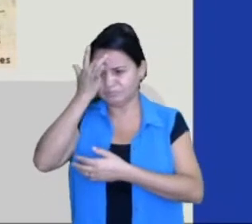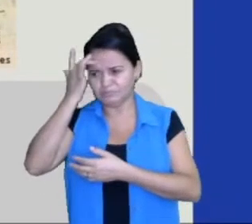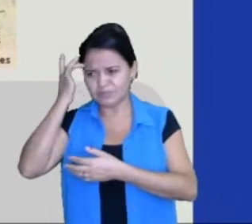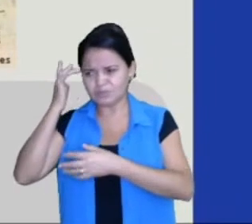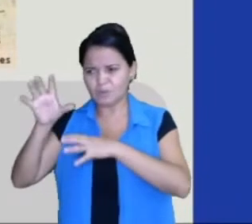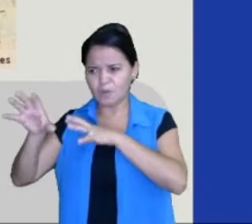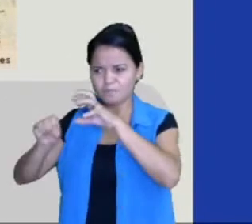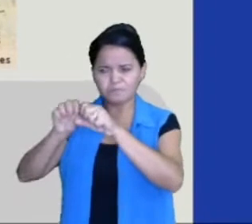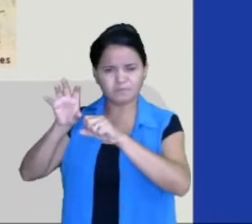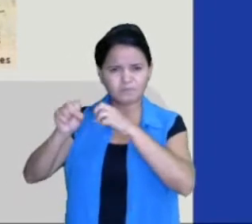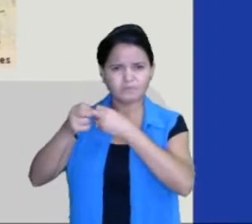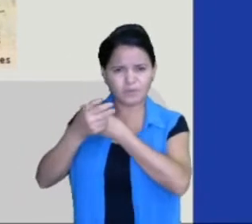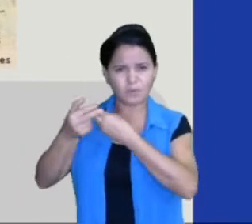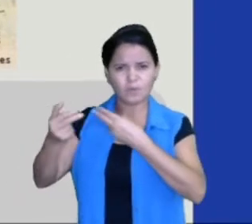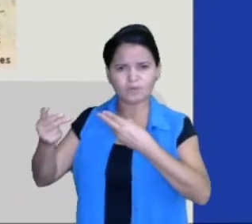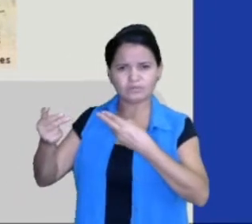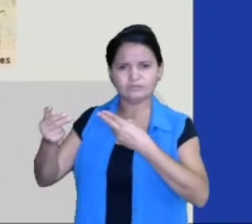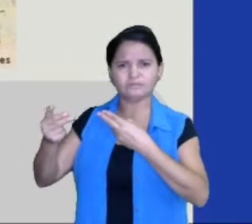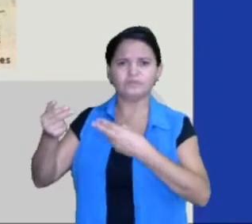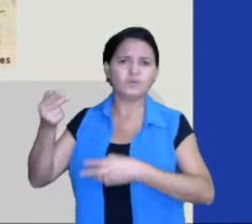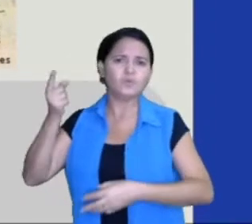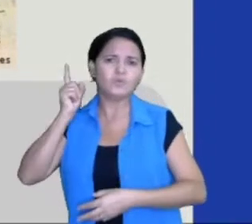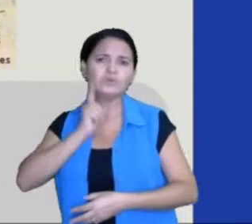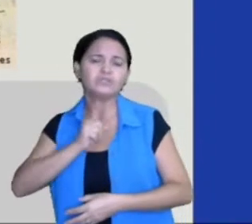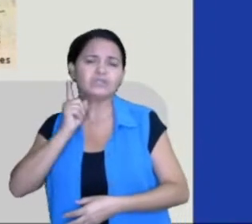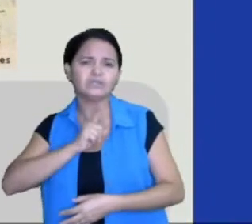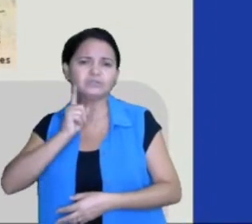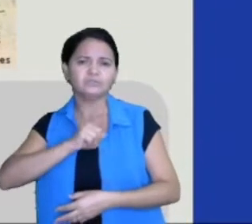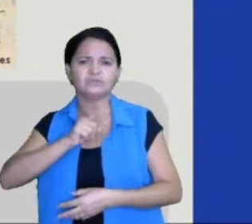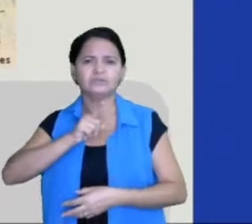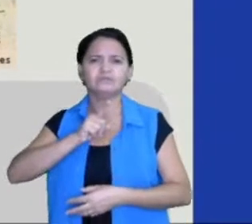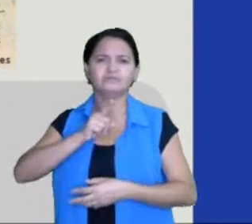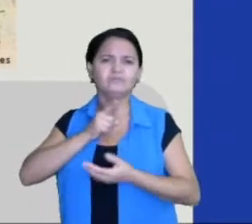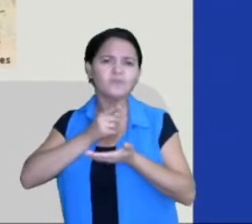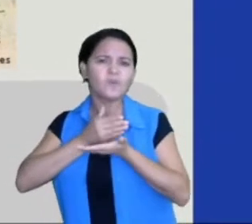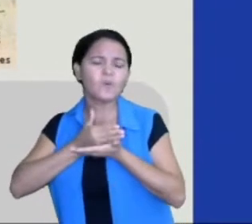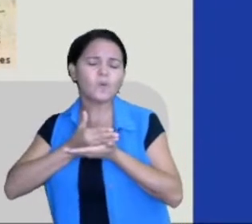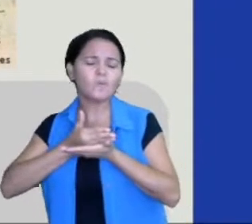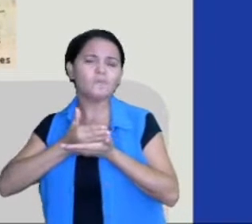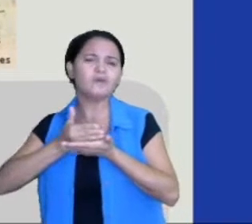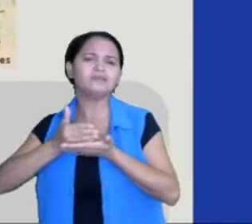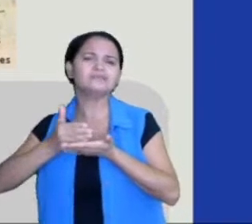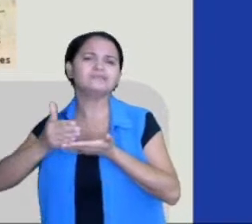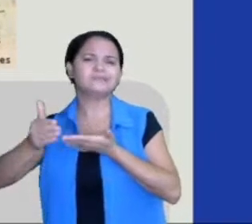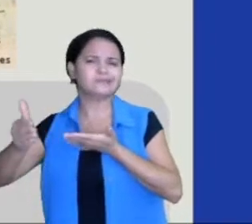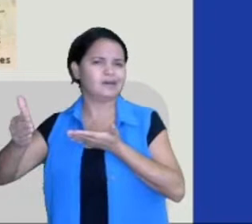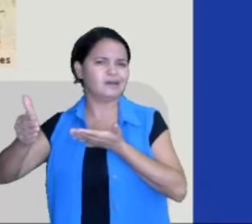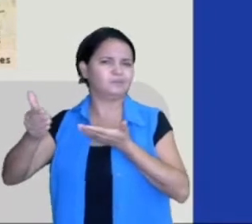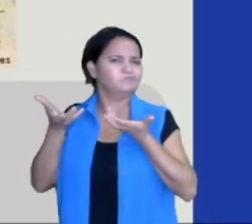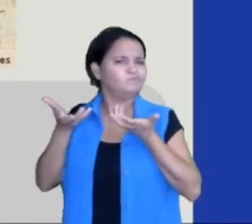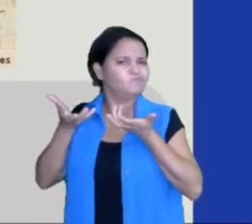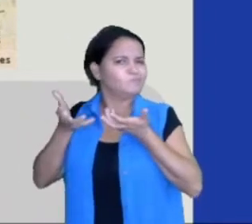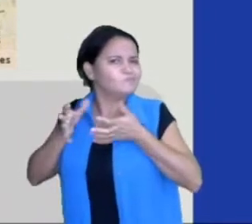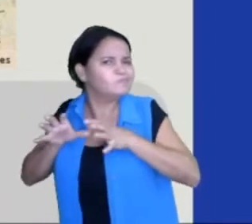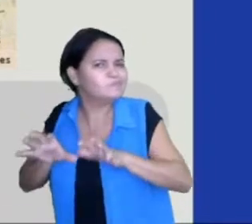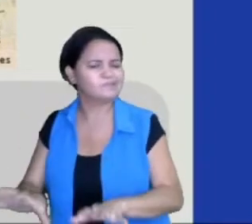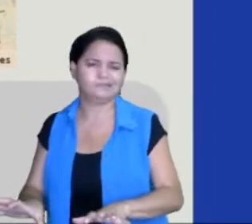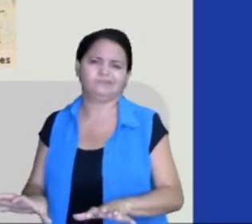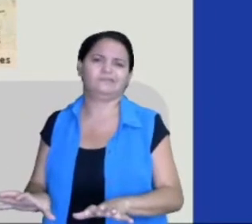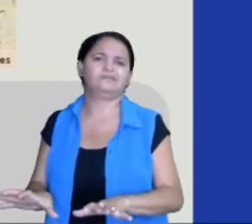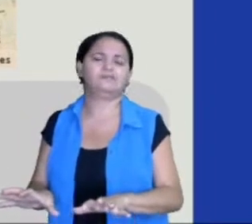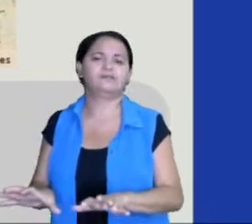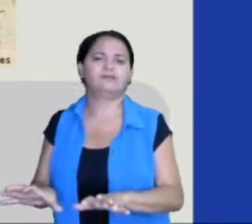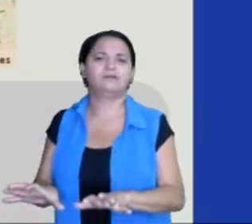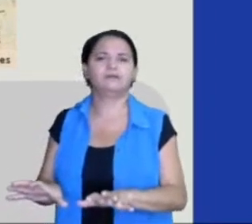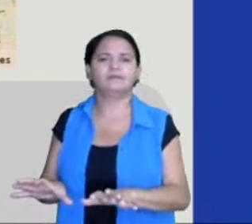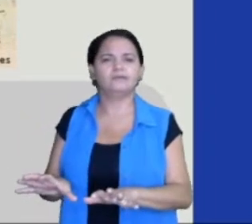destaque, porque os Estados Unidos, né, estavam começando a não aceitar de forma